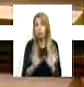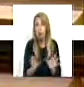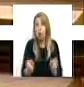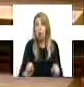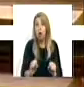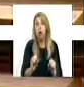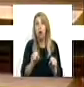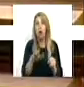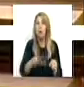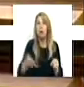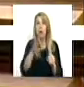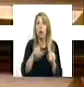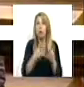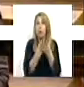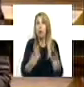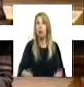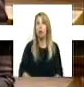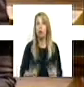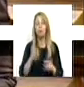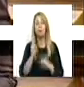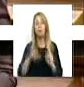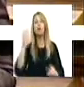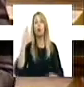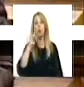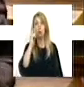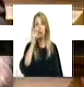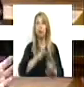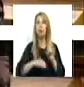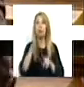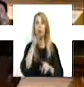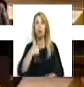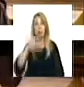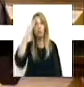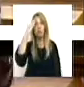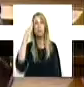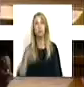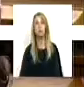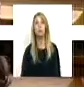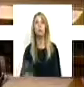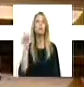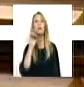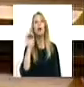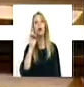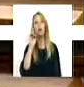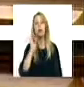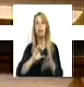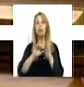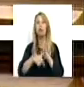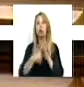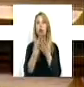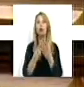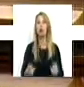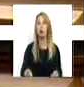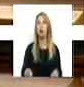da situação. E o que acontece, Senhoras e Senhores Deputados, e eu julgo que a importância destes projetos de